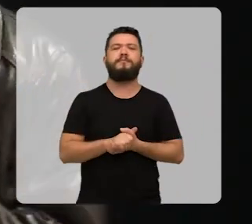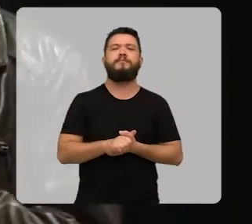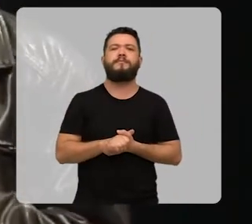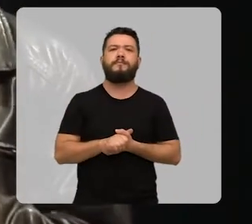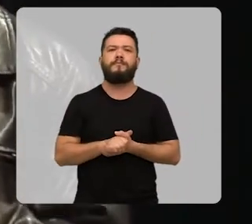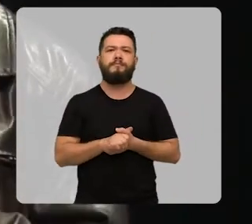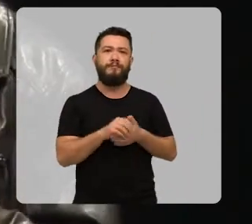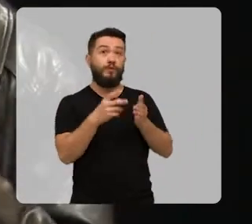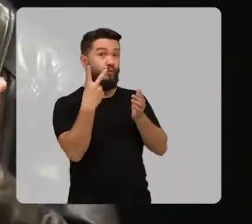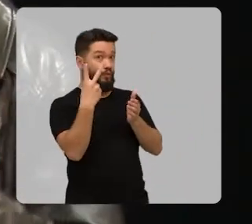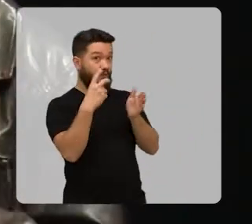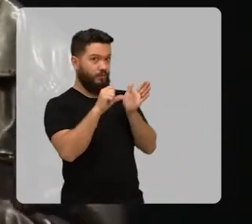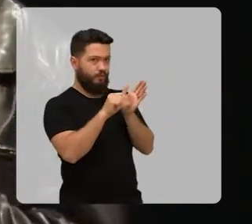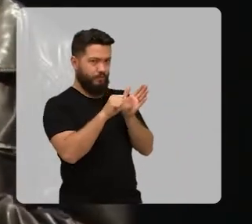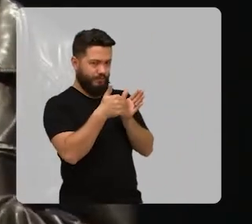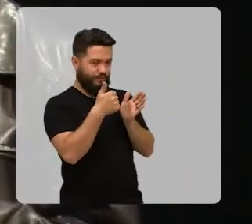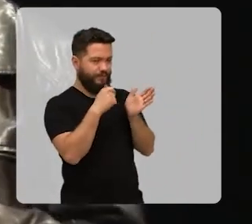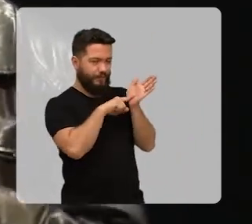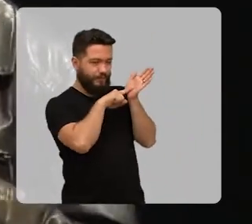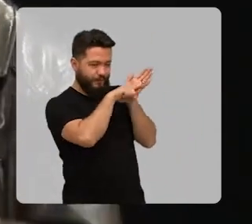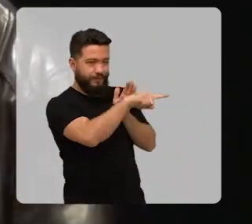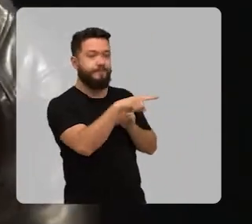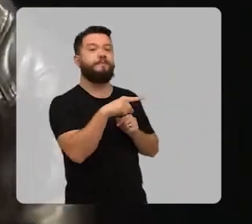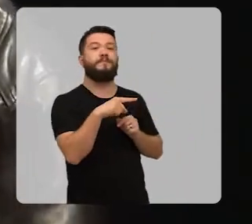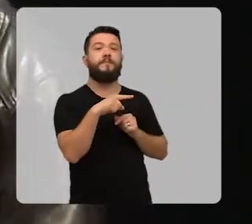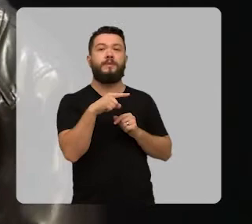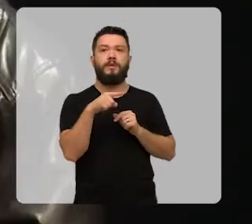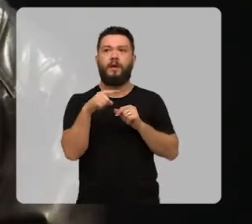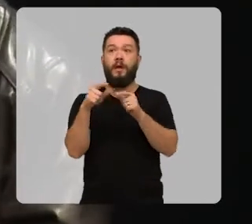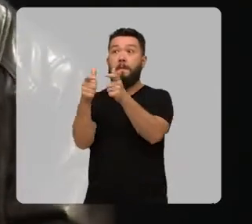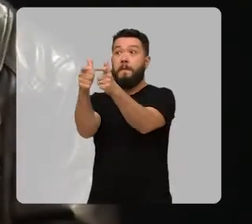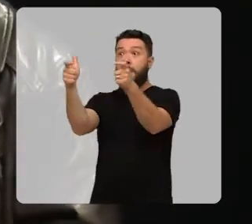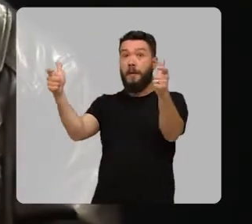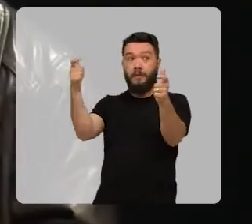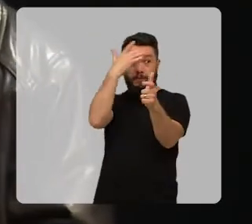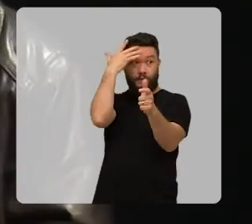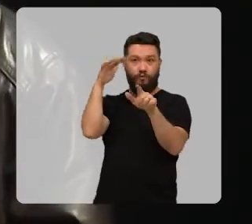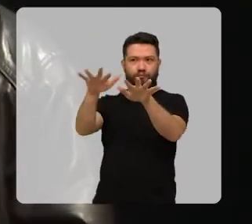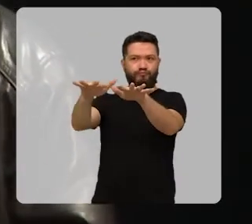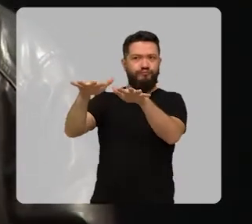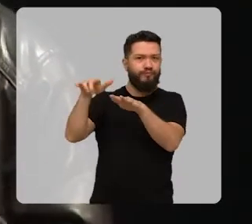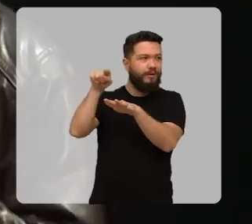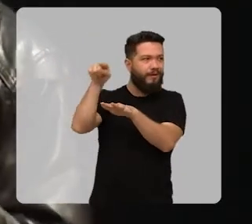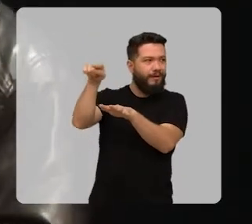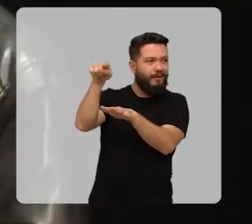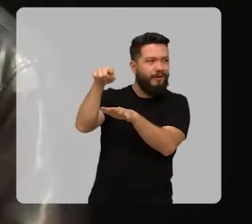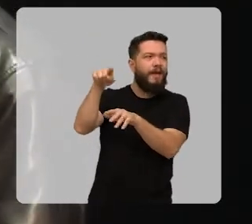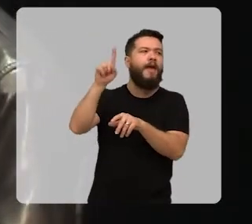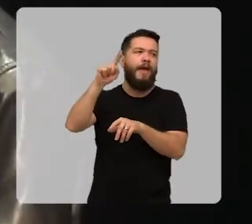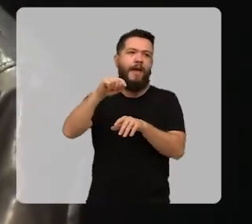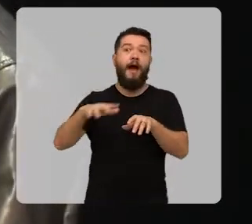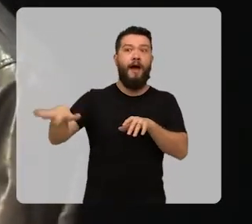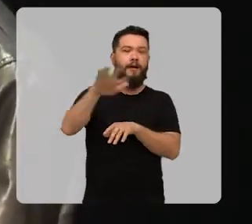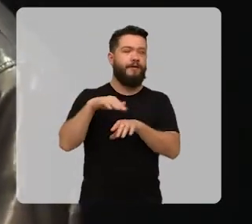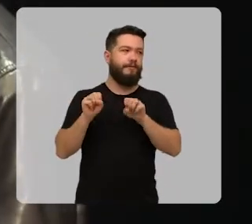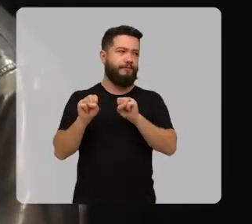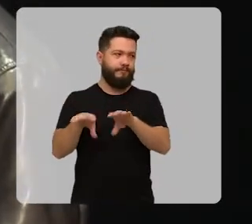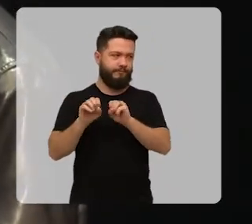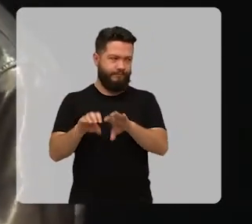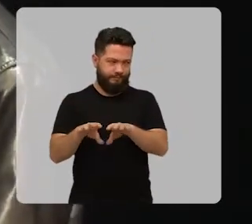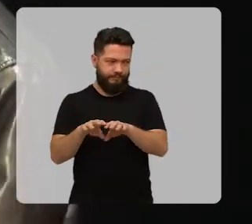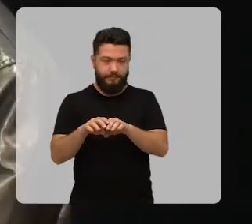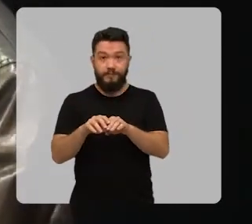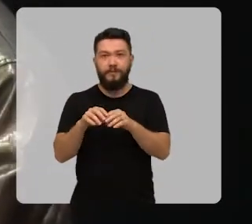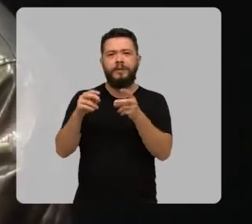nós estamos aqui a maioria da plateia é ligada a educação nós estamos percebendo que no Brasil